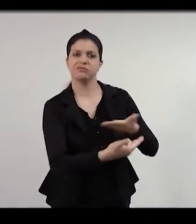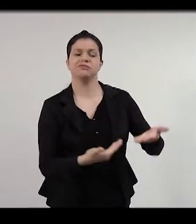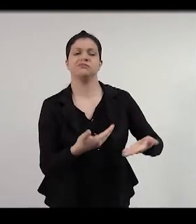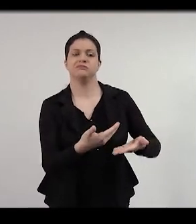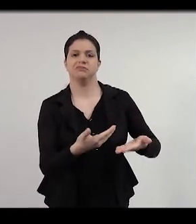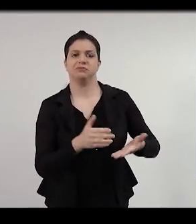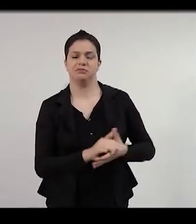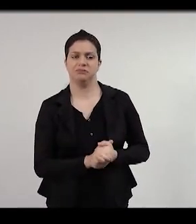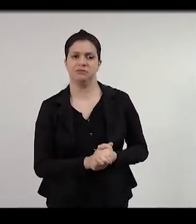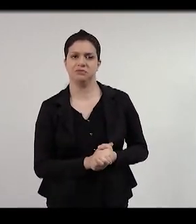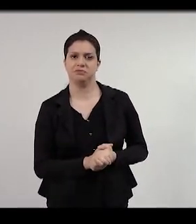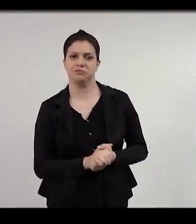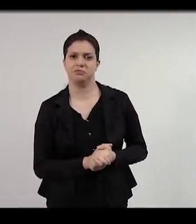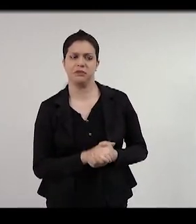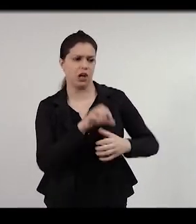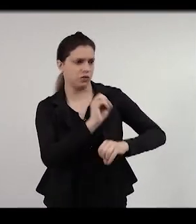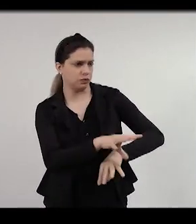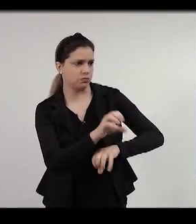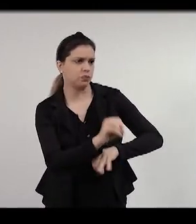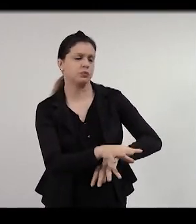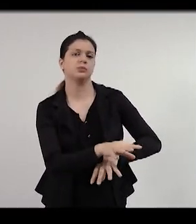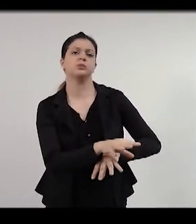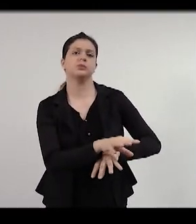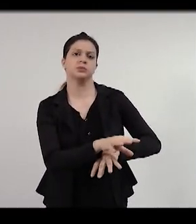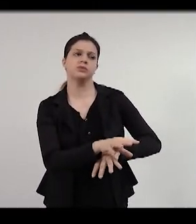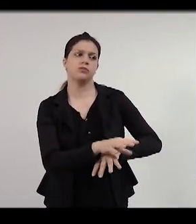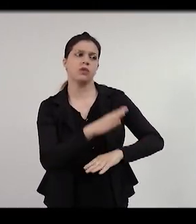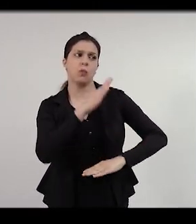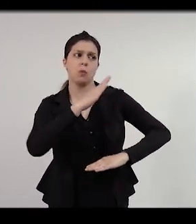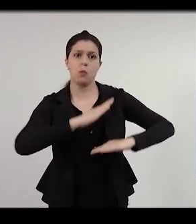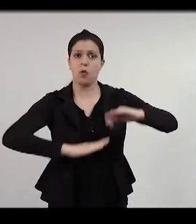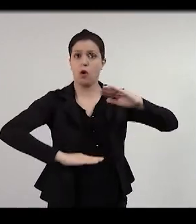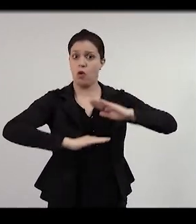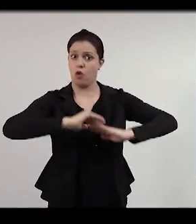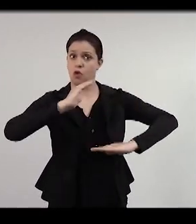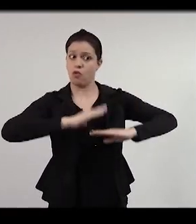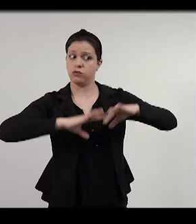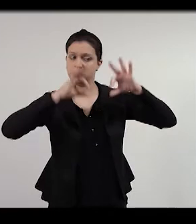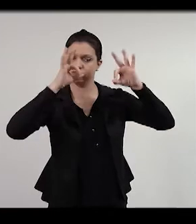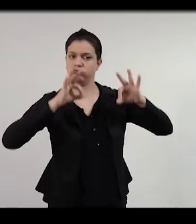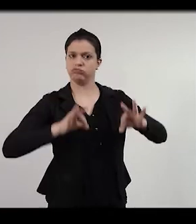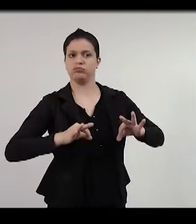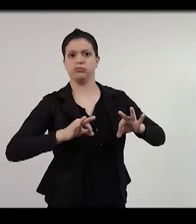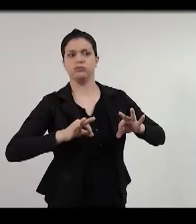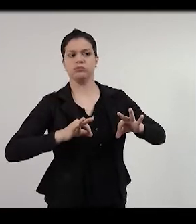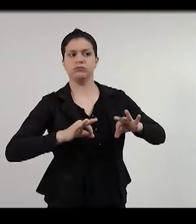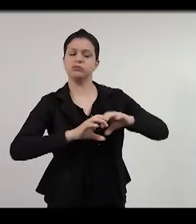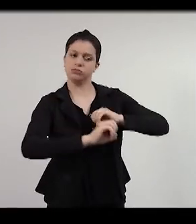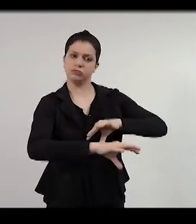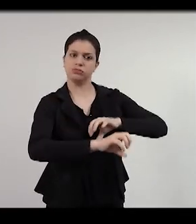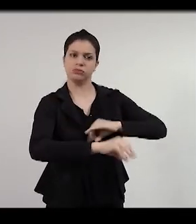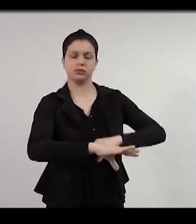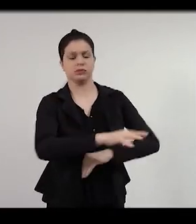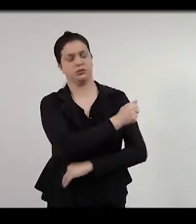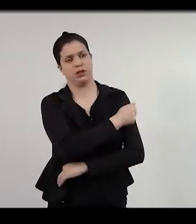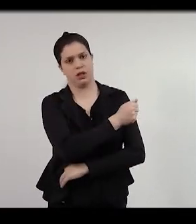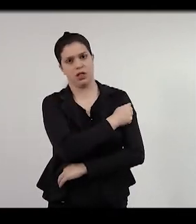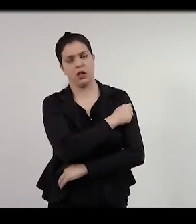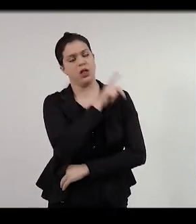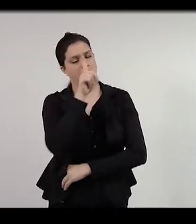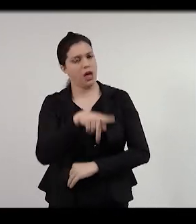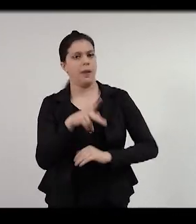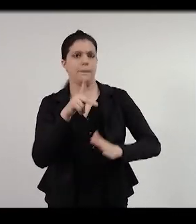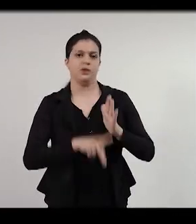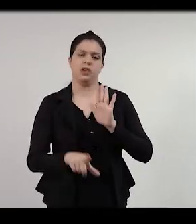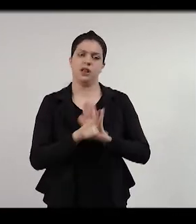Estará interagindo entre elas, estará ali um ensinamento especializado a elas. Então,